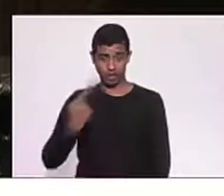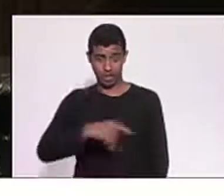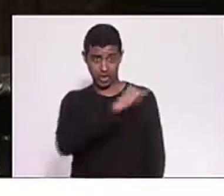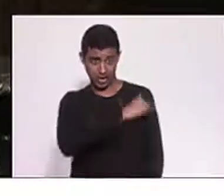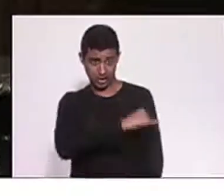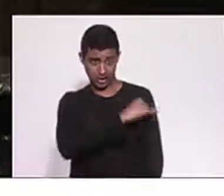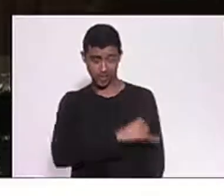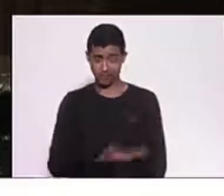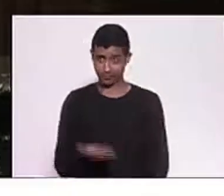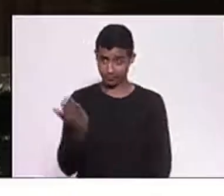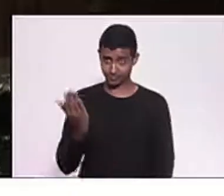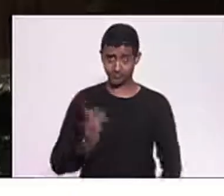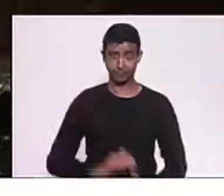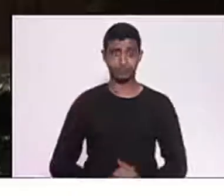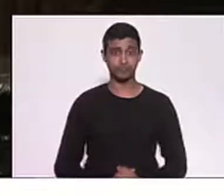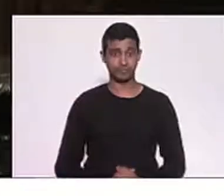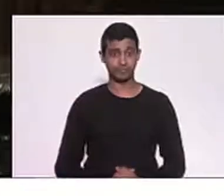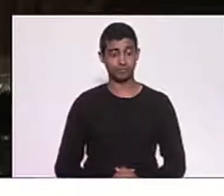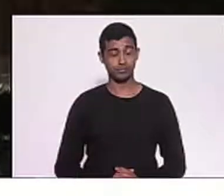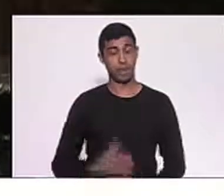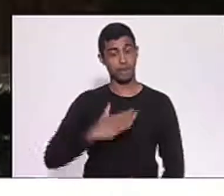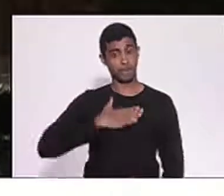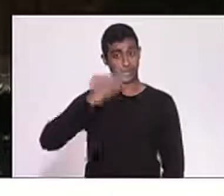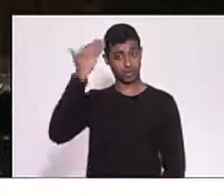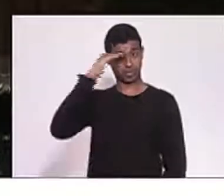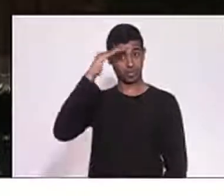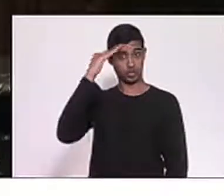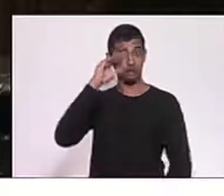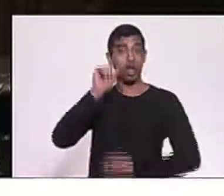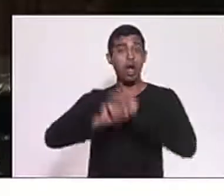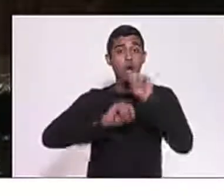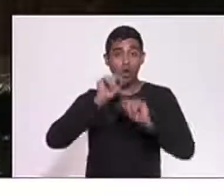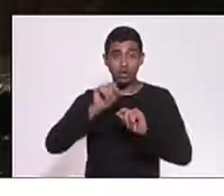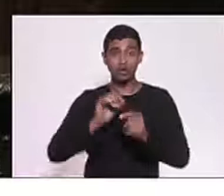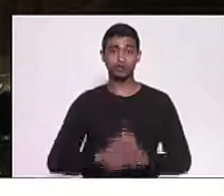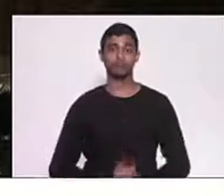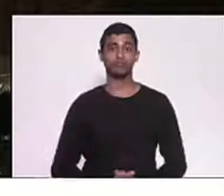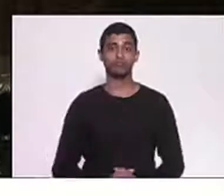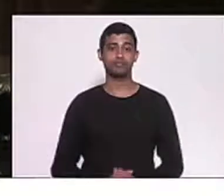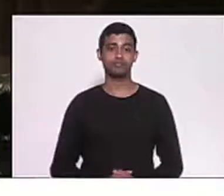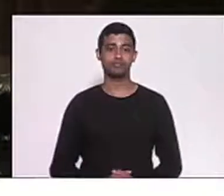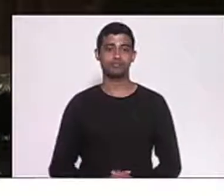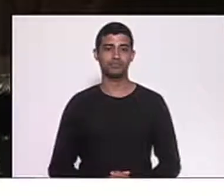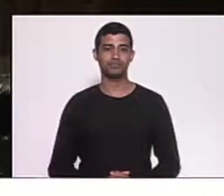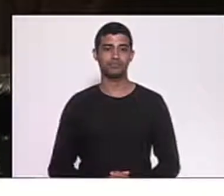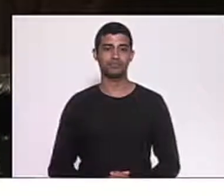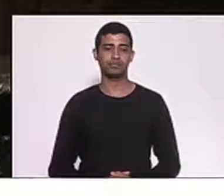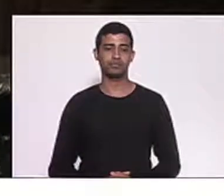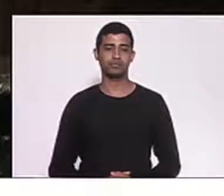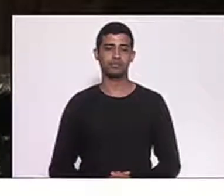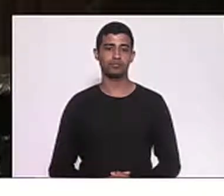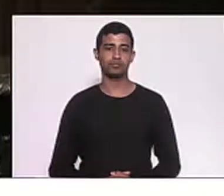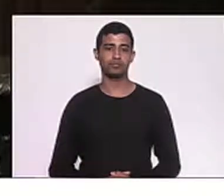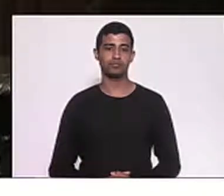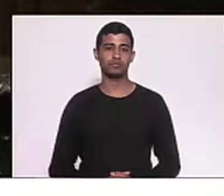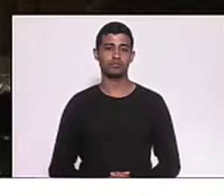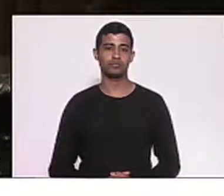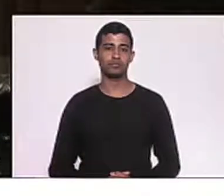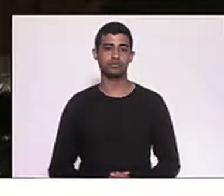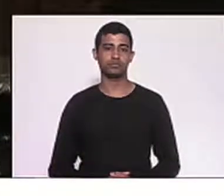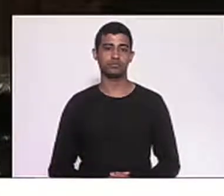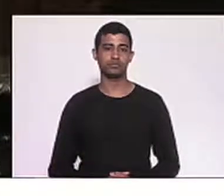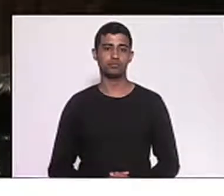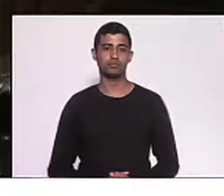Janeiro, no meu entendimento, não está tendo